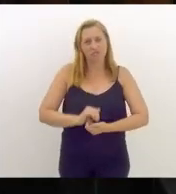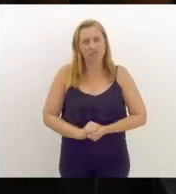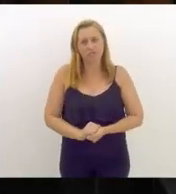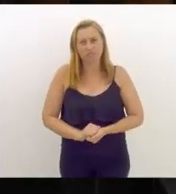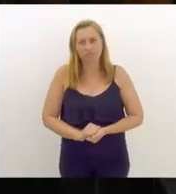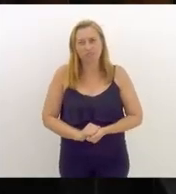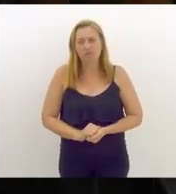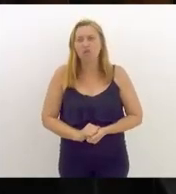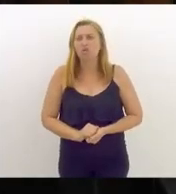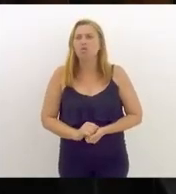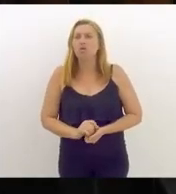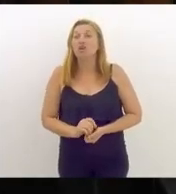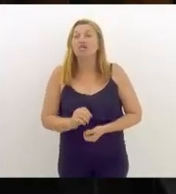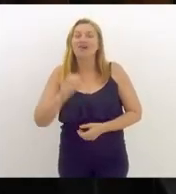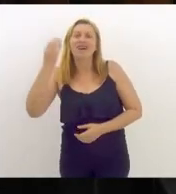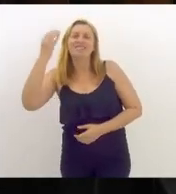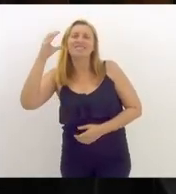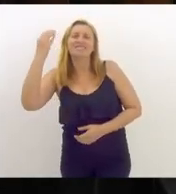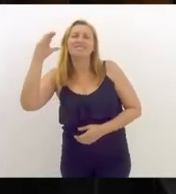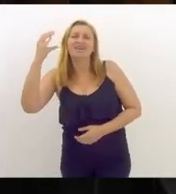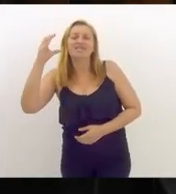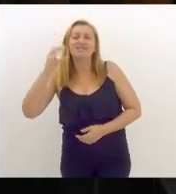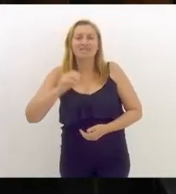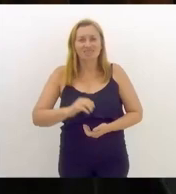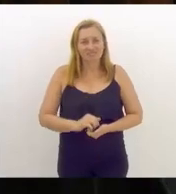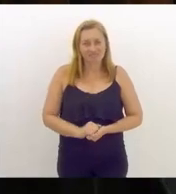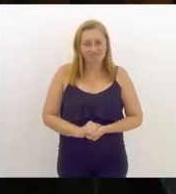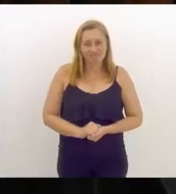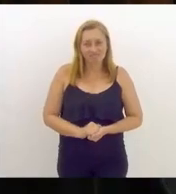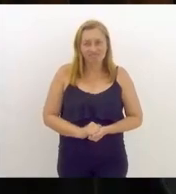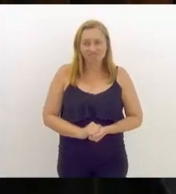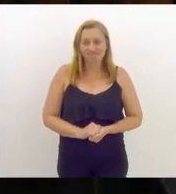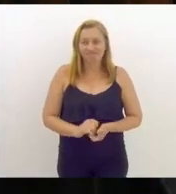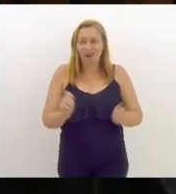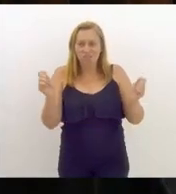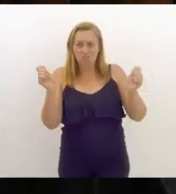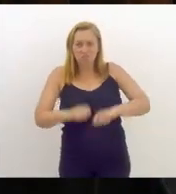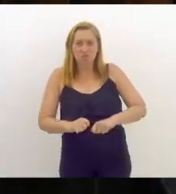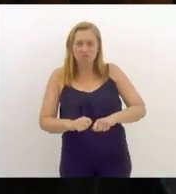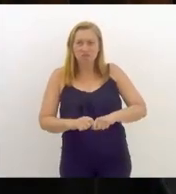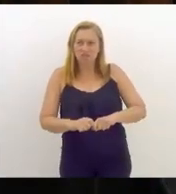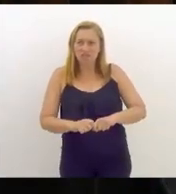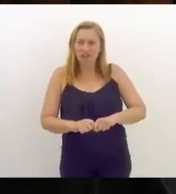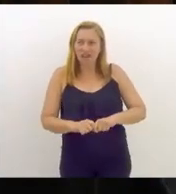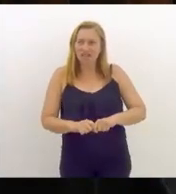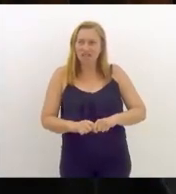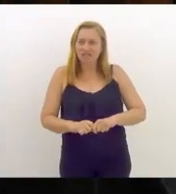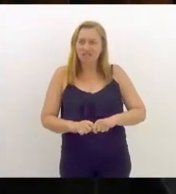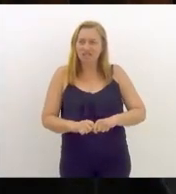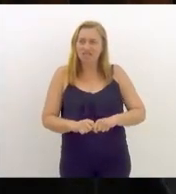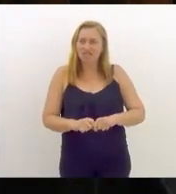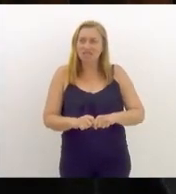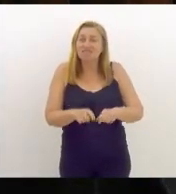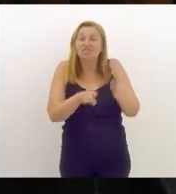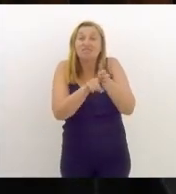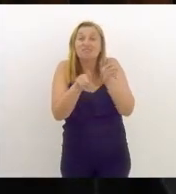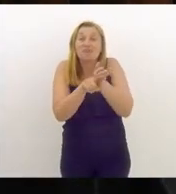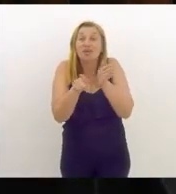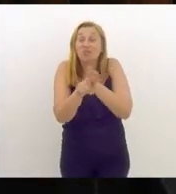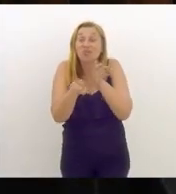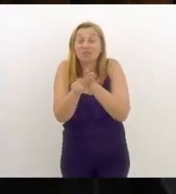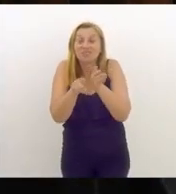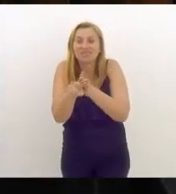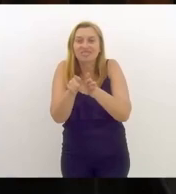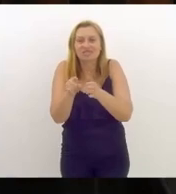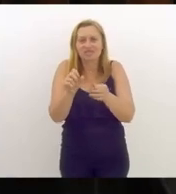o que seria da Ciência sem a possibilidade de fazer questionamentos